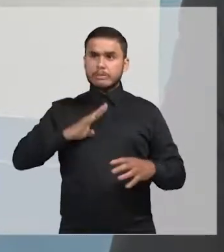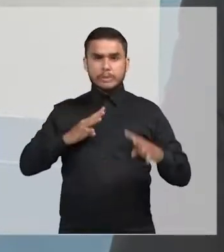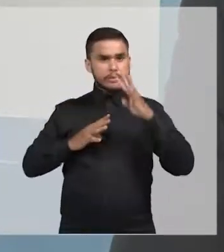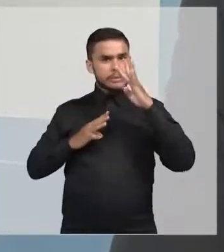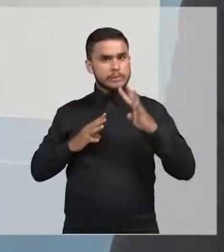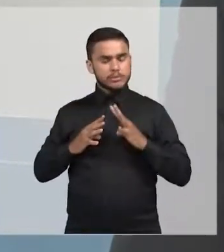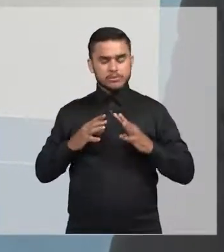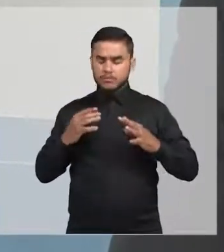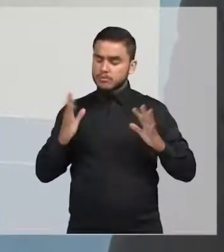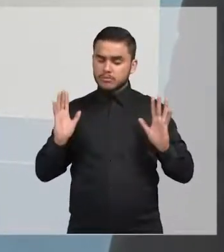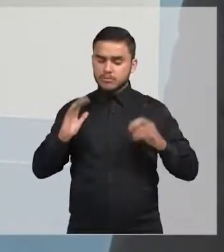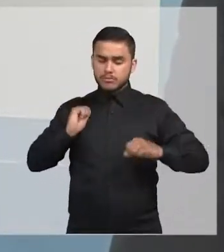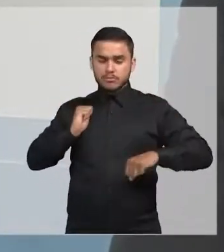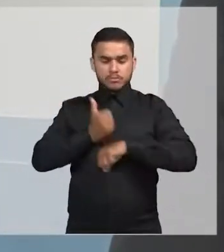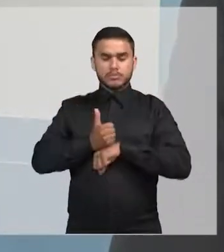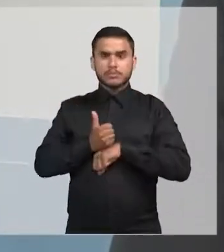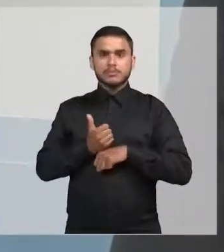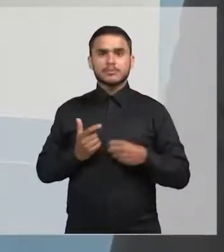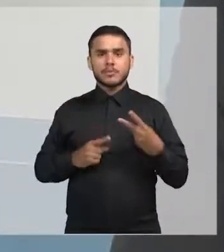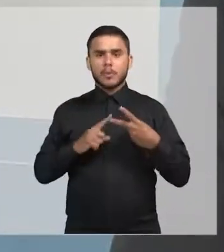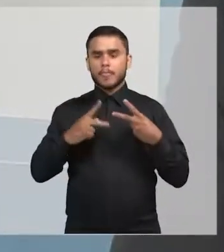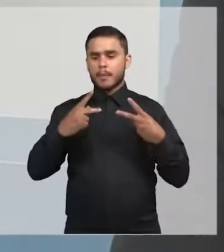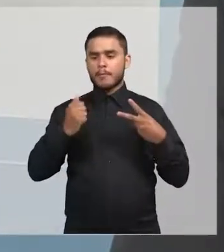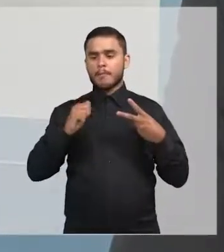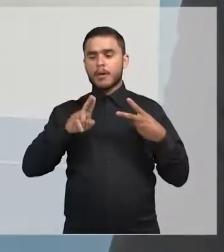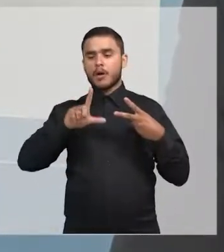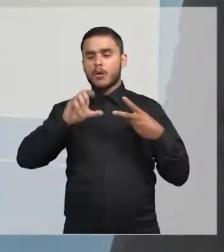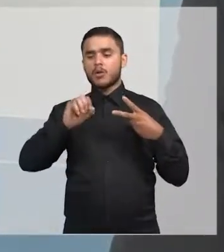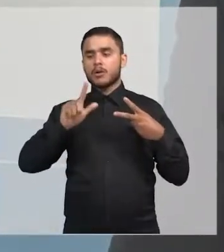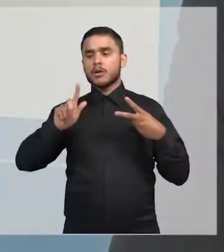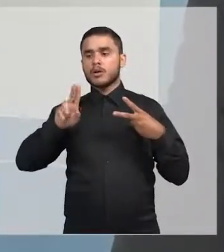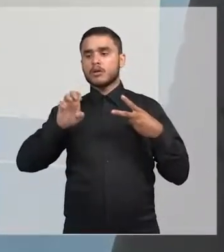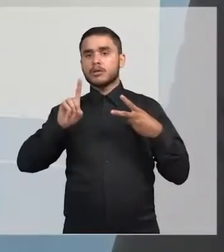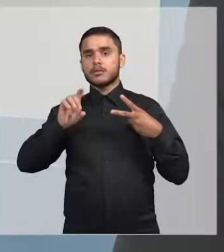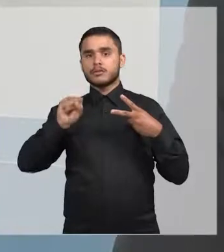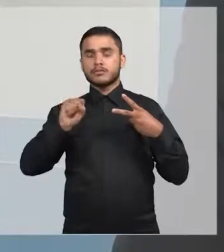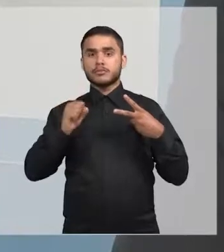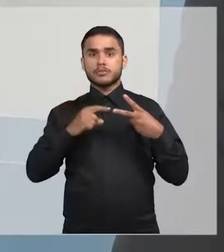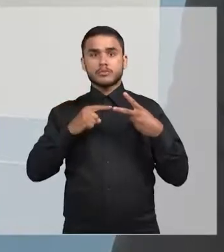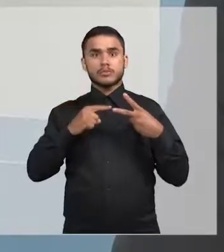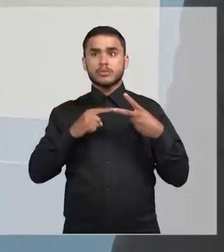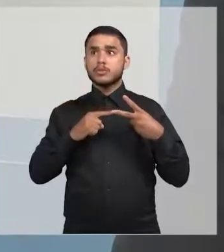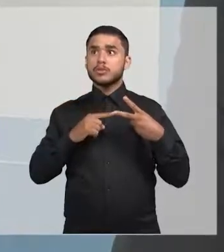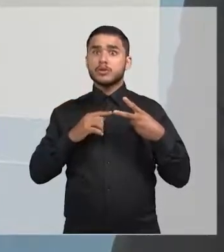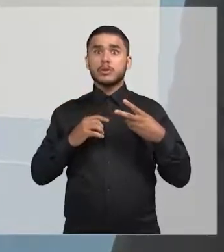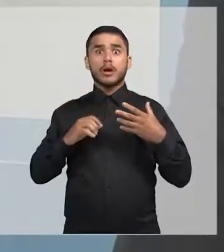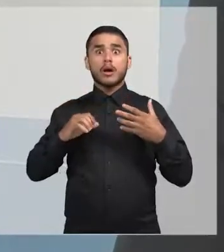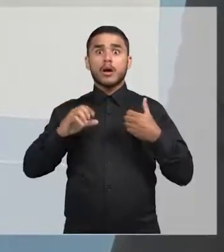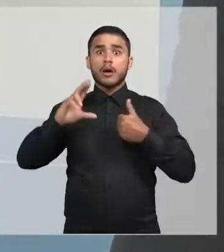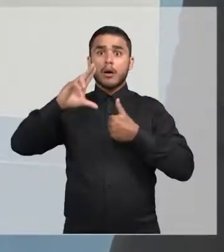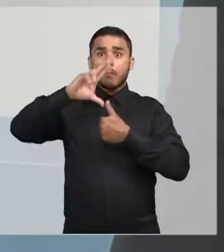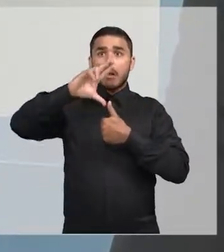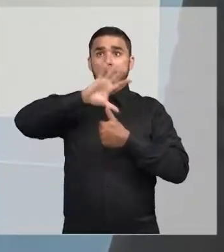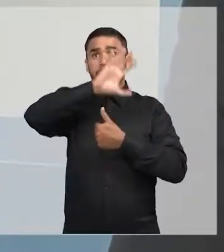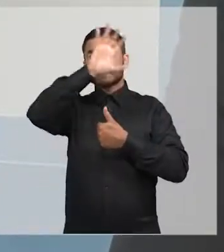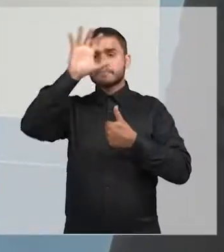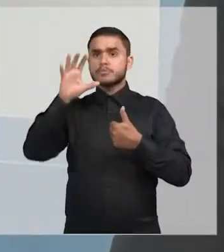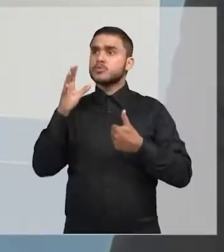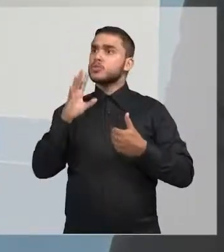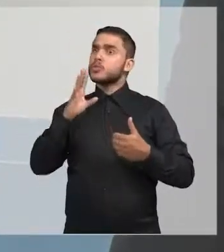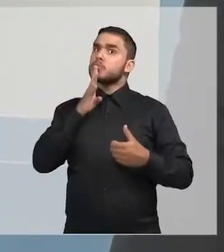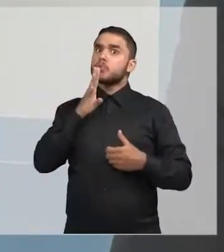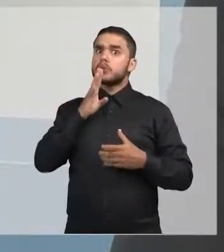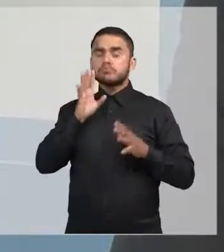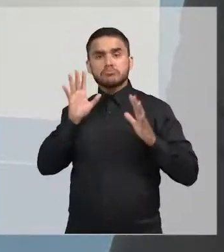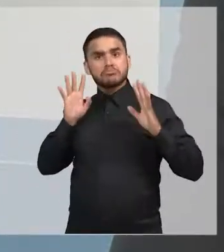paletó, tá certo? Quem é que vai questionar que o Paulo Guedes não tem conhecimento na área econômica? É o cara mais ouvido no liberalismo na América Latina, é o Paulo Guedes. Quem é que